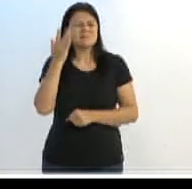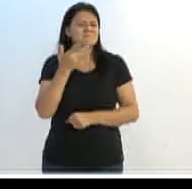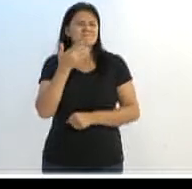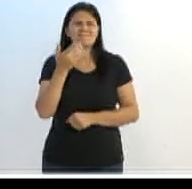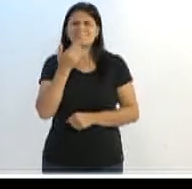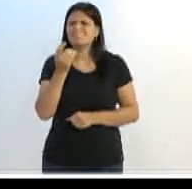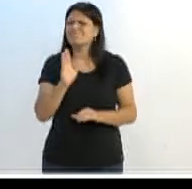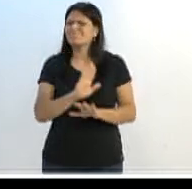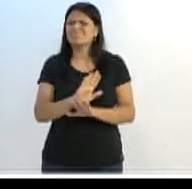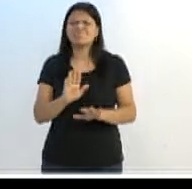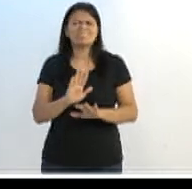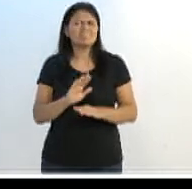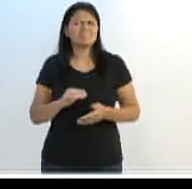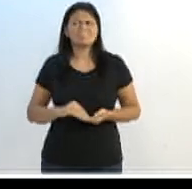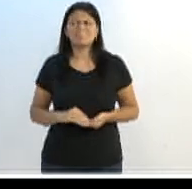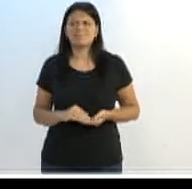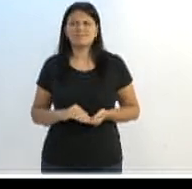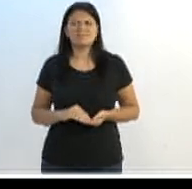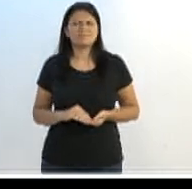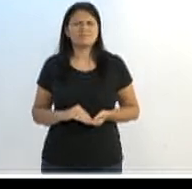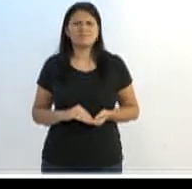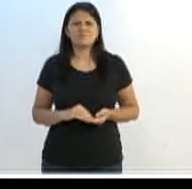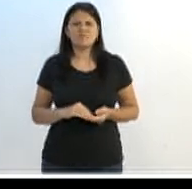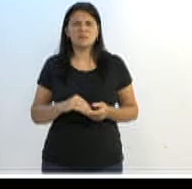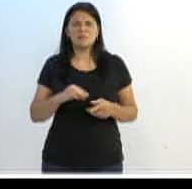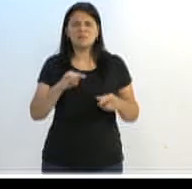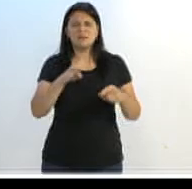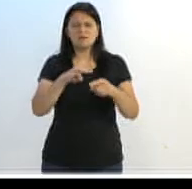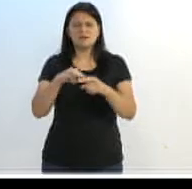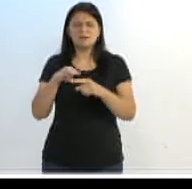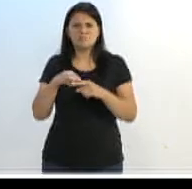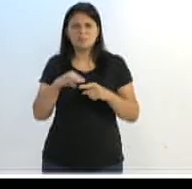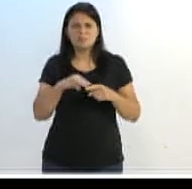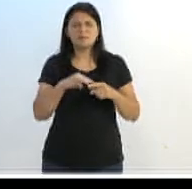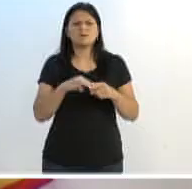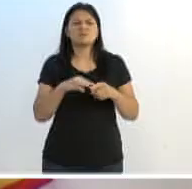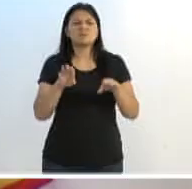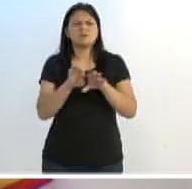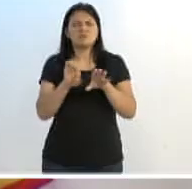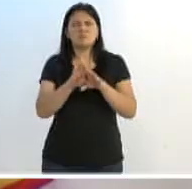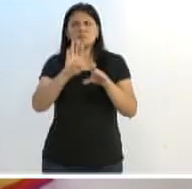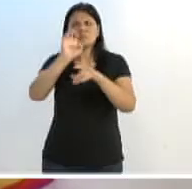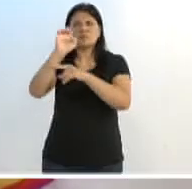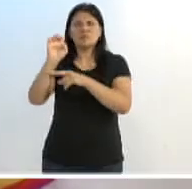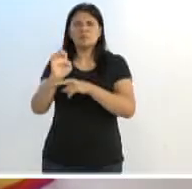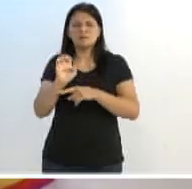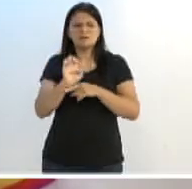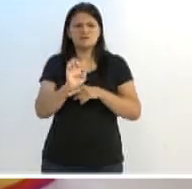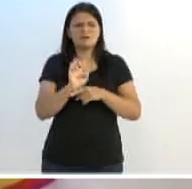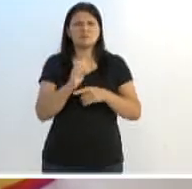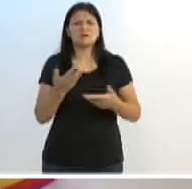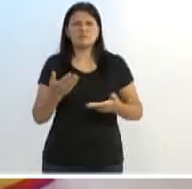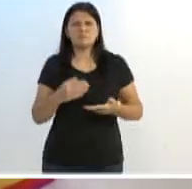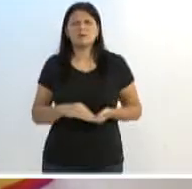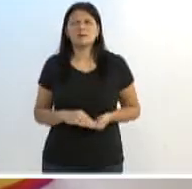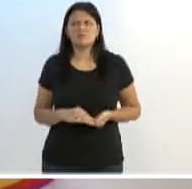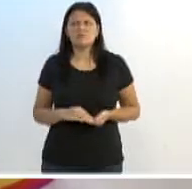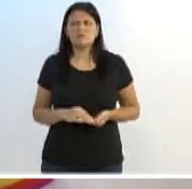nosso município, não só o nosso município, todo o nosso estado está numa situação, inclusive, ali há pouco, que a